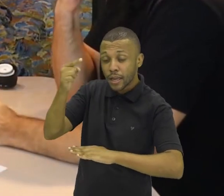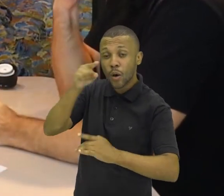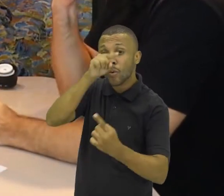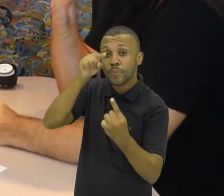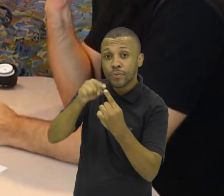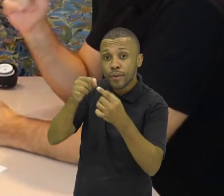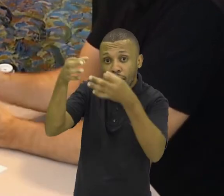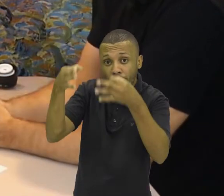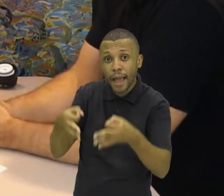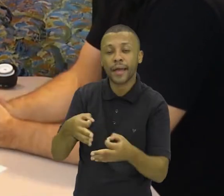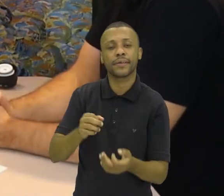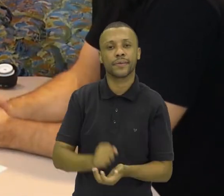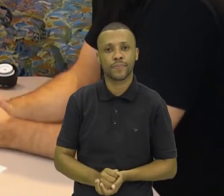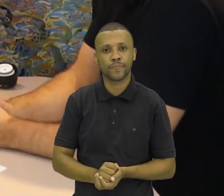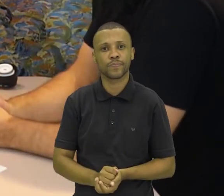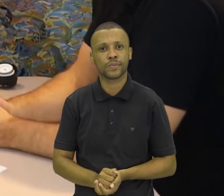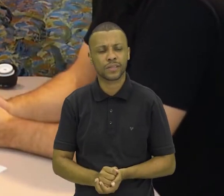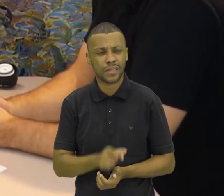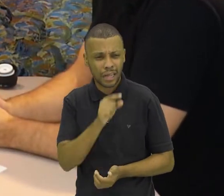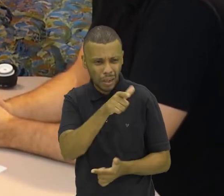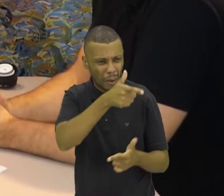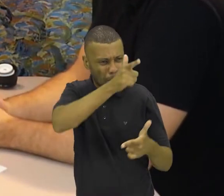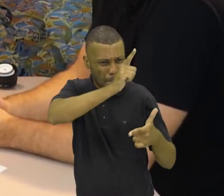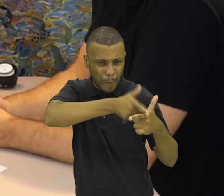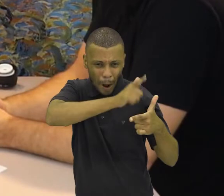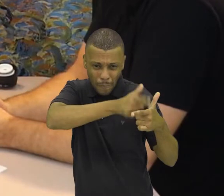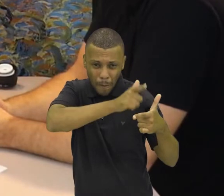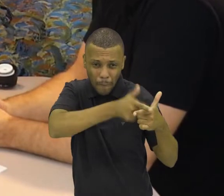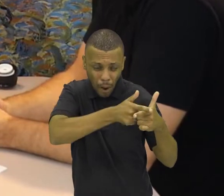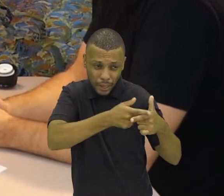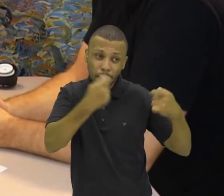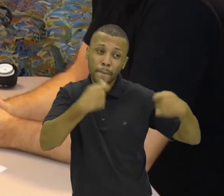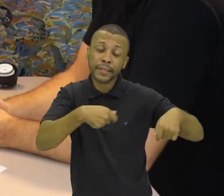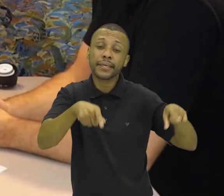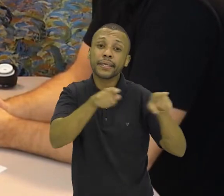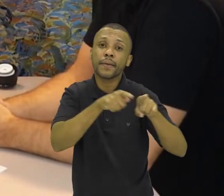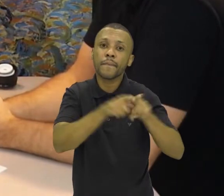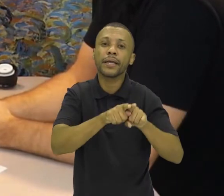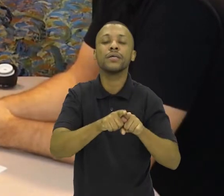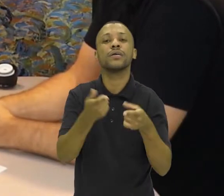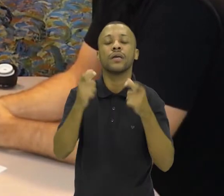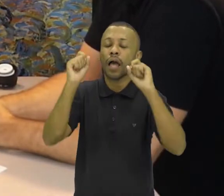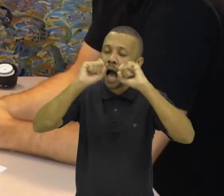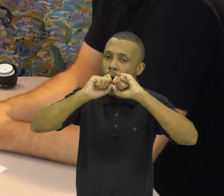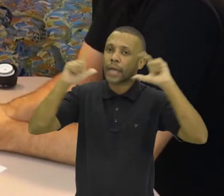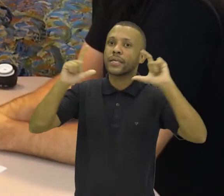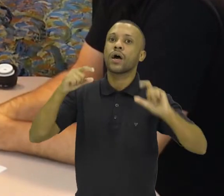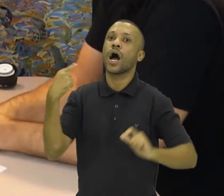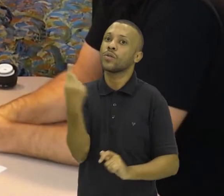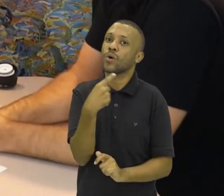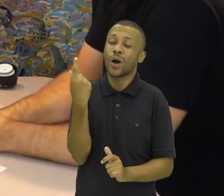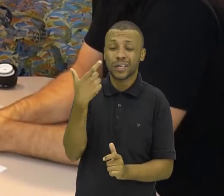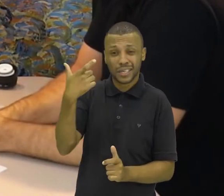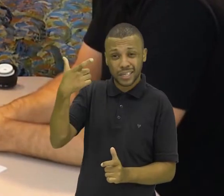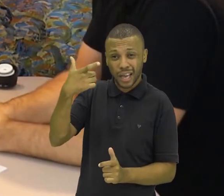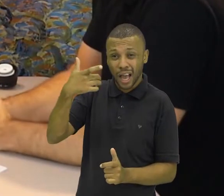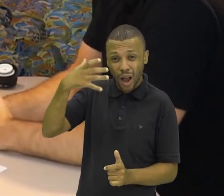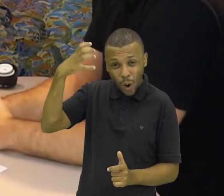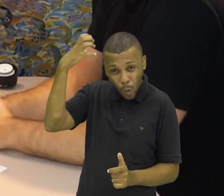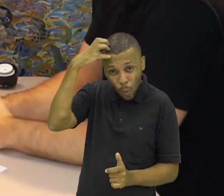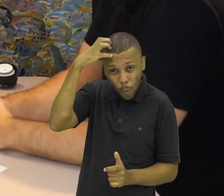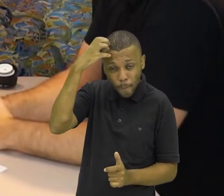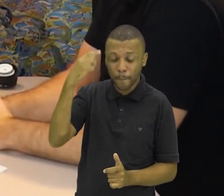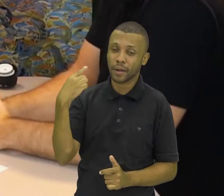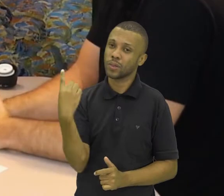A ideia é justamente essa, puxar a orelha de quem precisa ter a orelha puxada. E é puxar a nossa orelha, né? Não é culpa